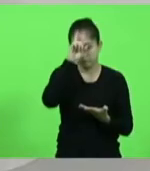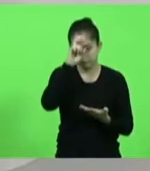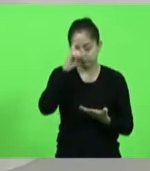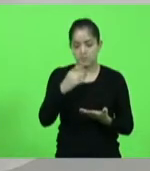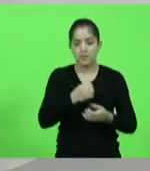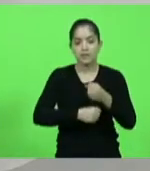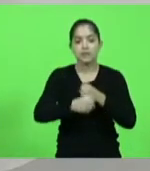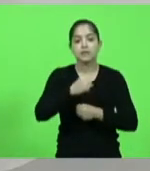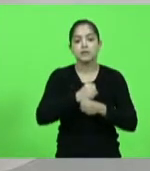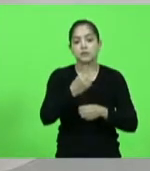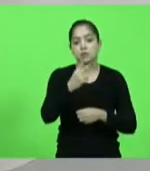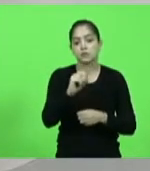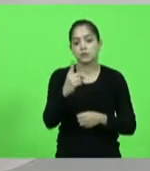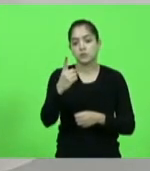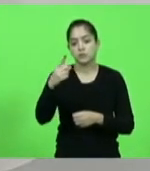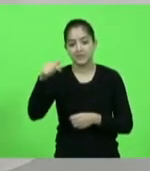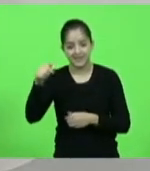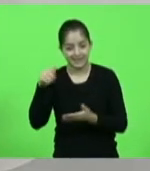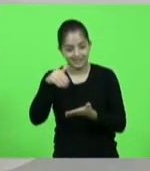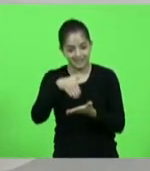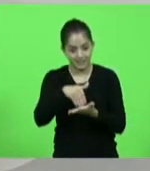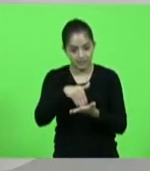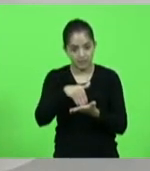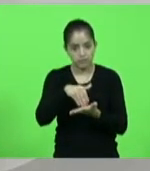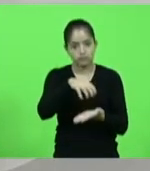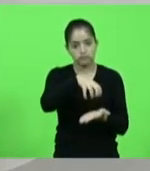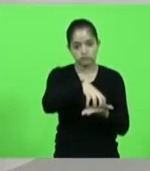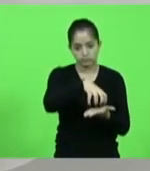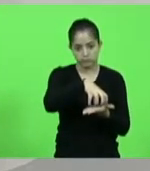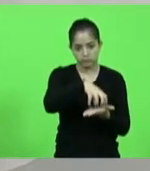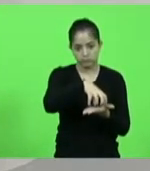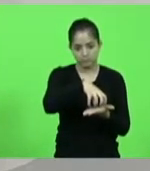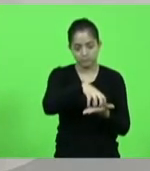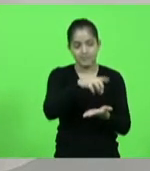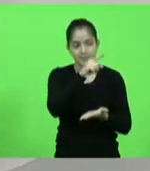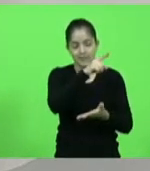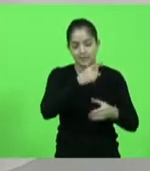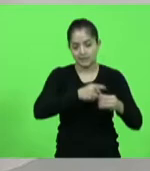2017, até 2017, uma unidade do EMOSC em Canoinhas.